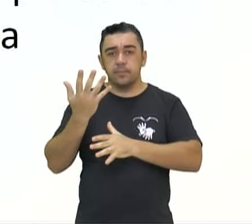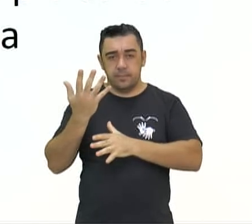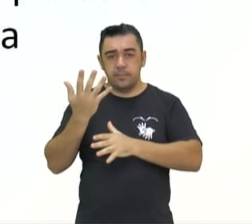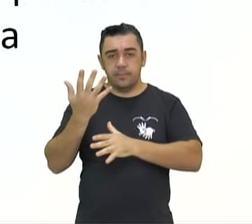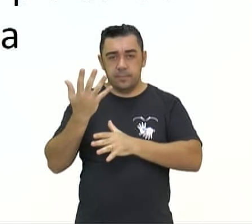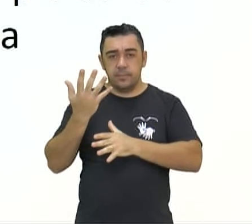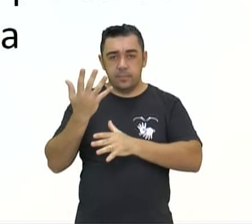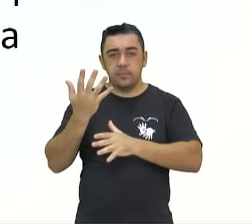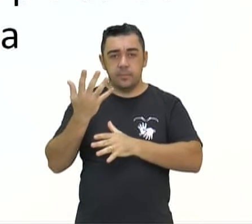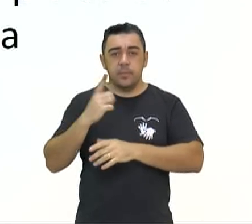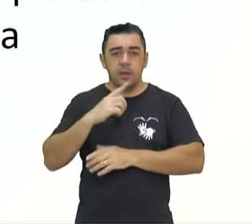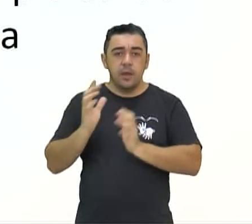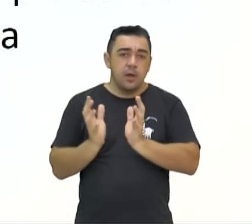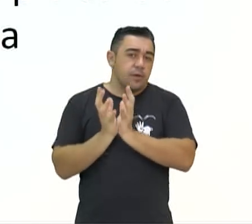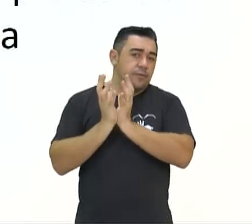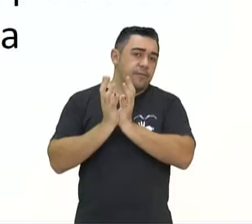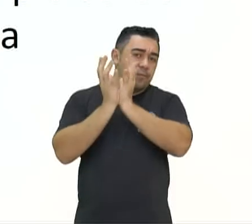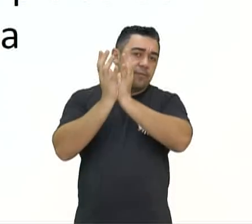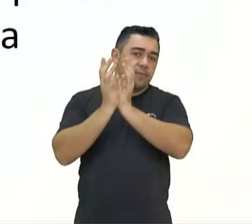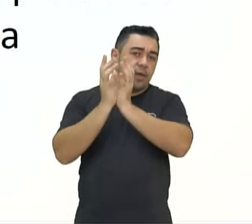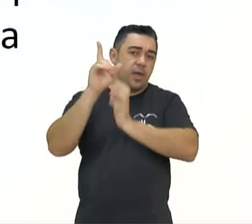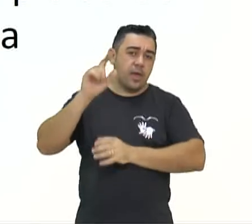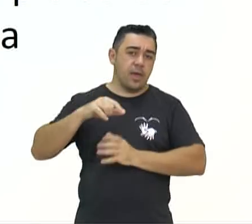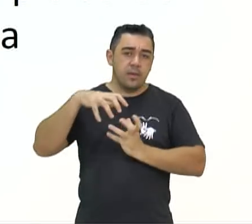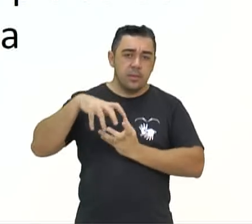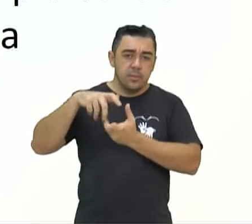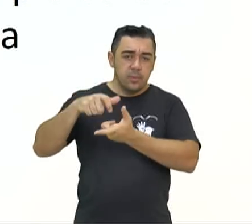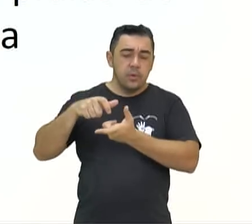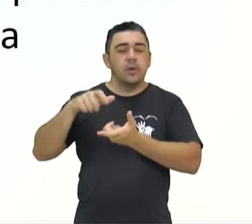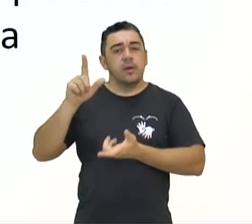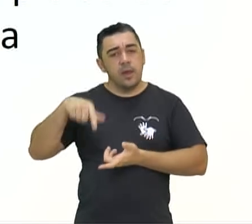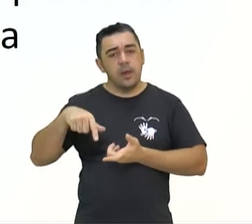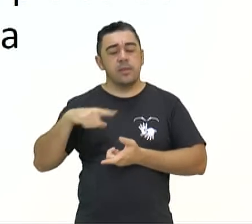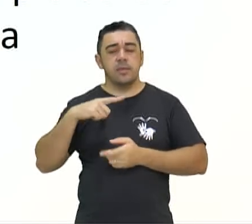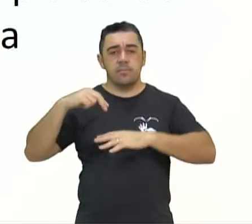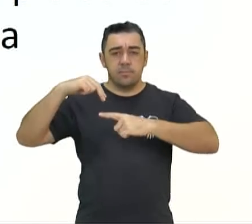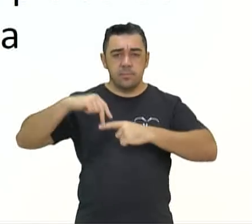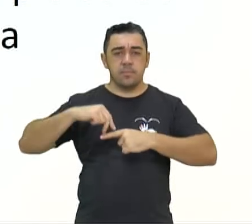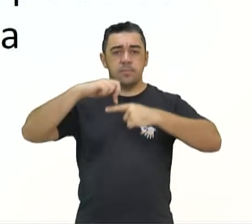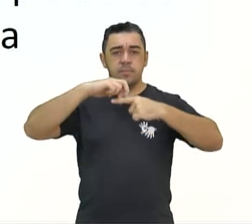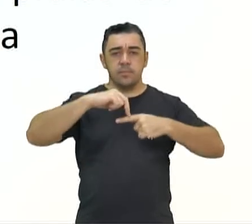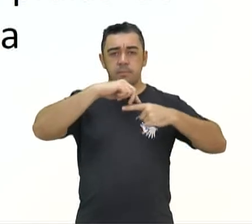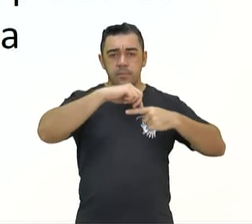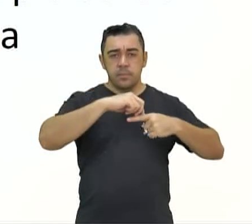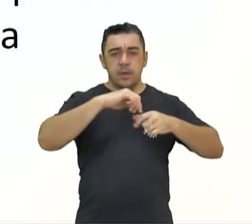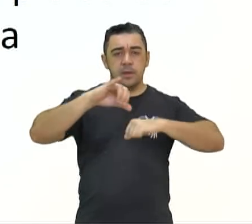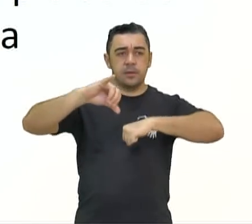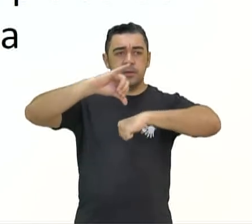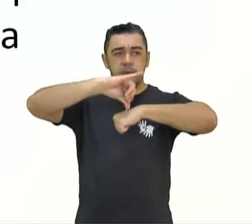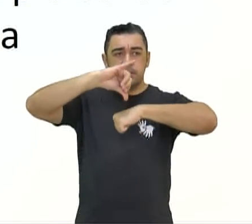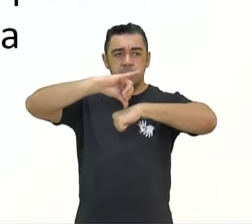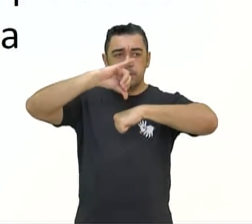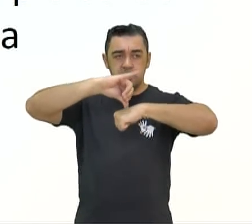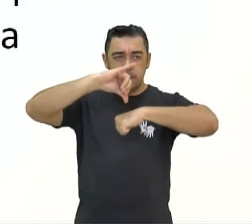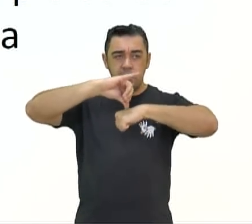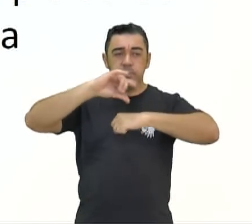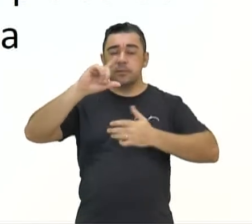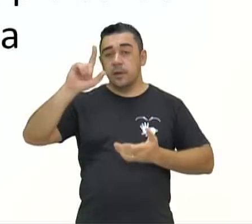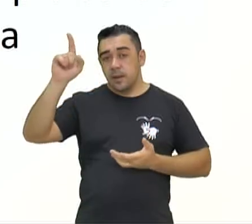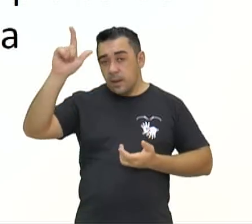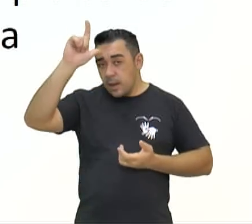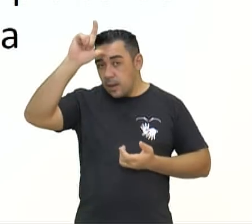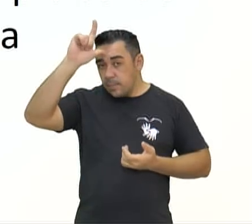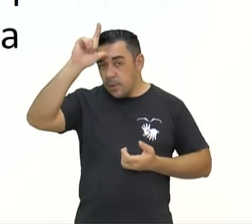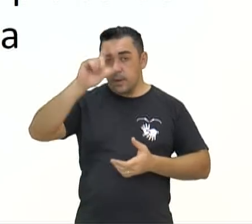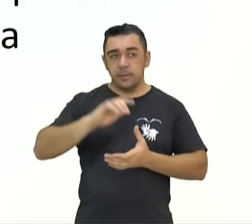Slackline Federation, ou seja, a Federação Mundial de Slackline, com sede em Stuttgart, na Alemanha.